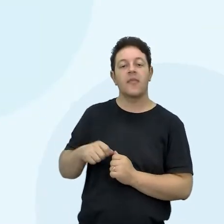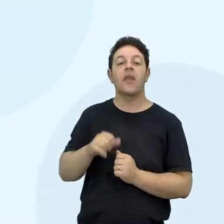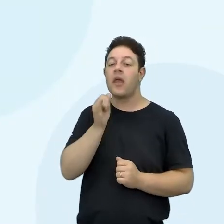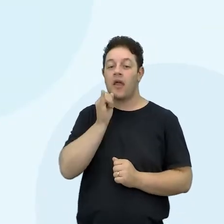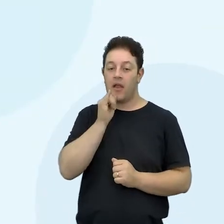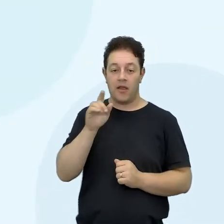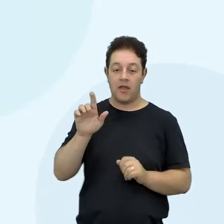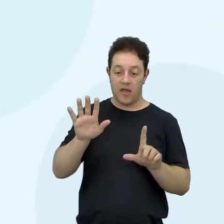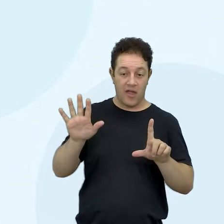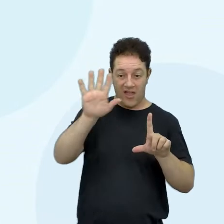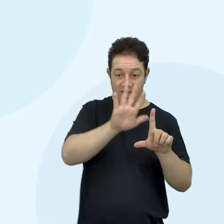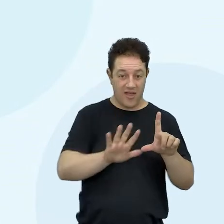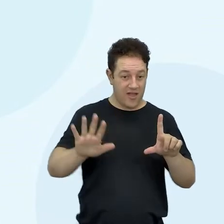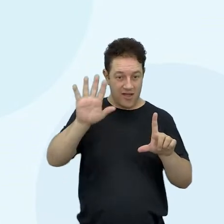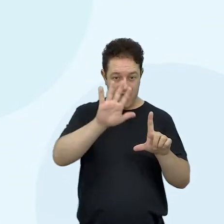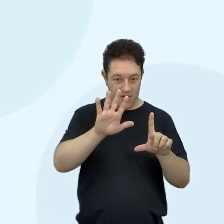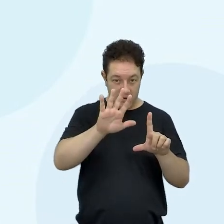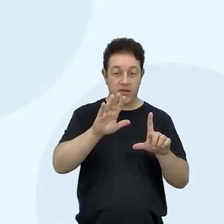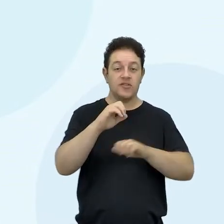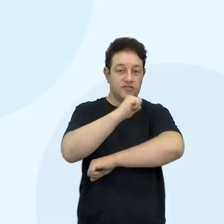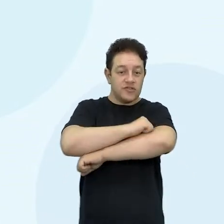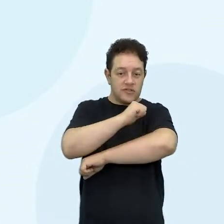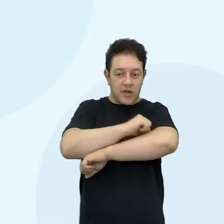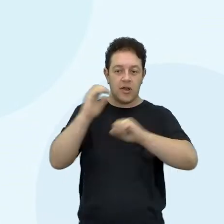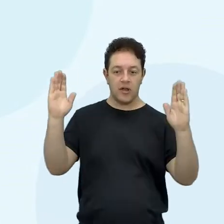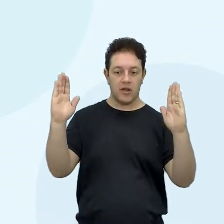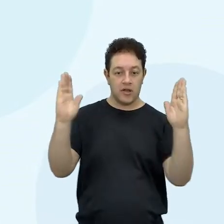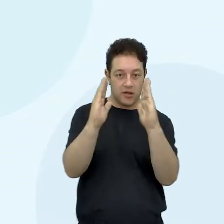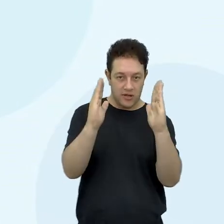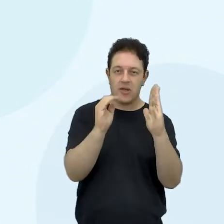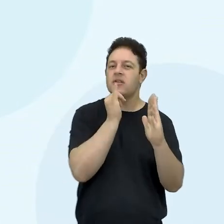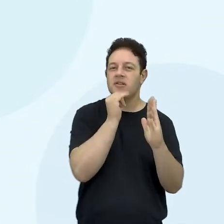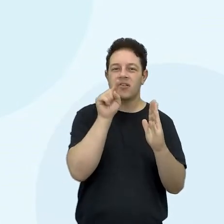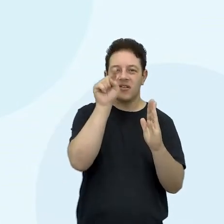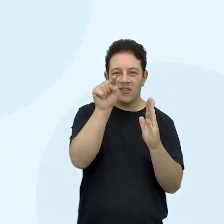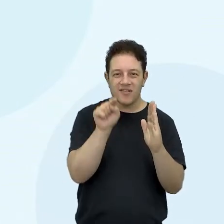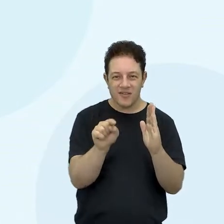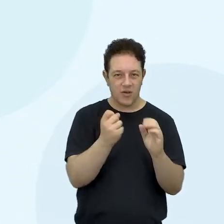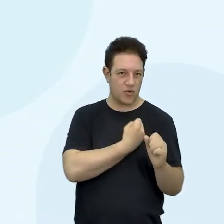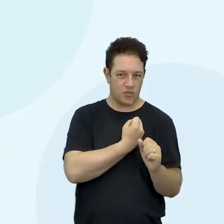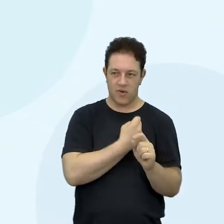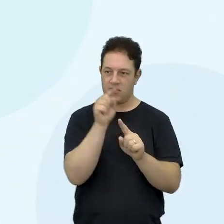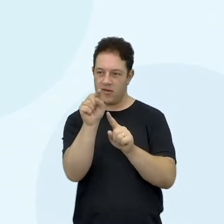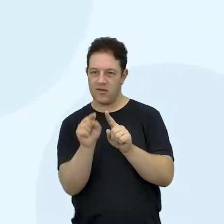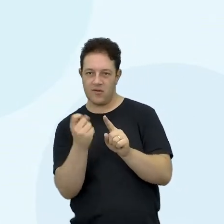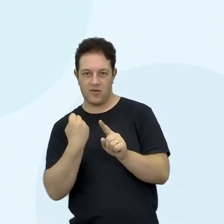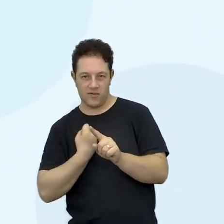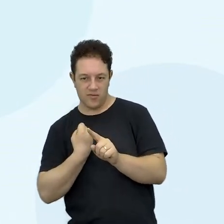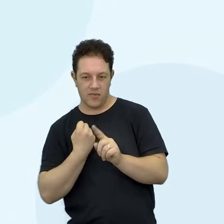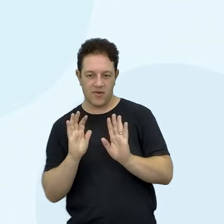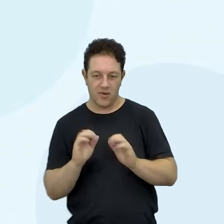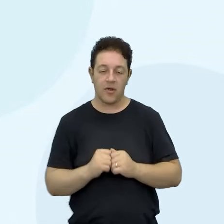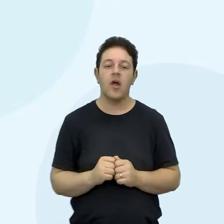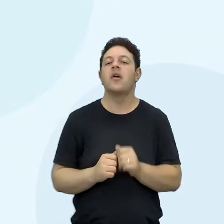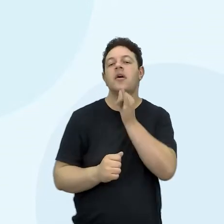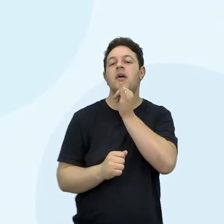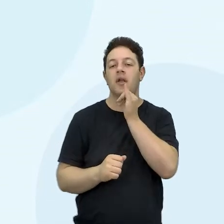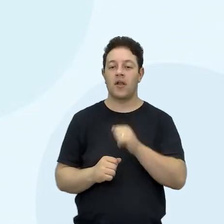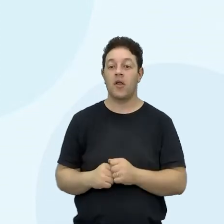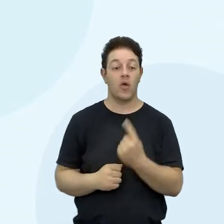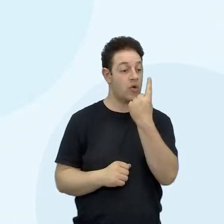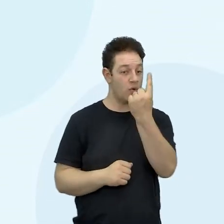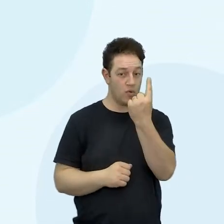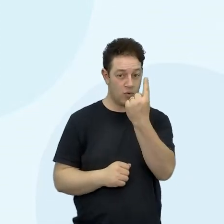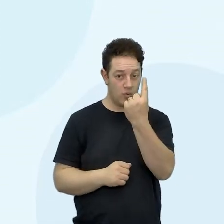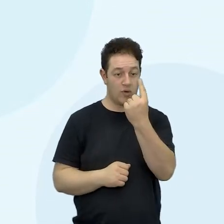a área da janela em escala, ou seja, se eu tenho para cada